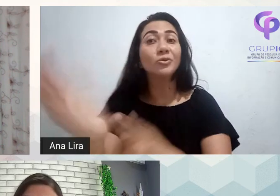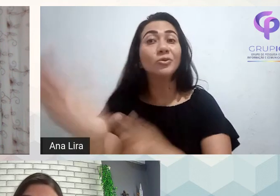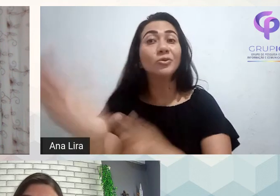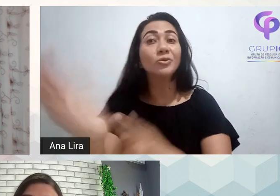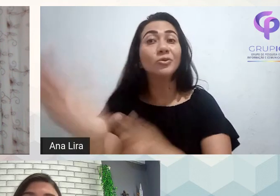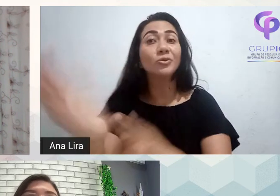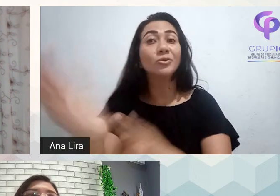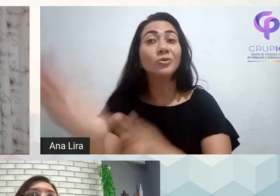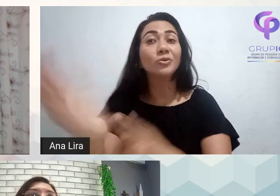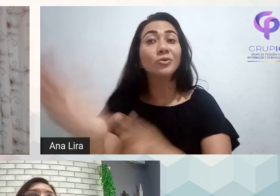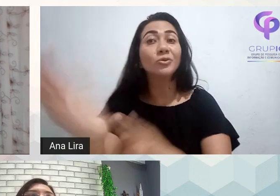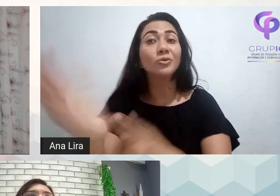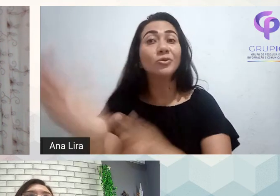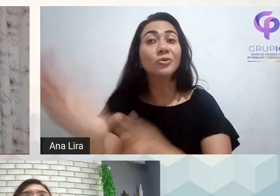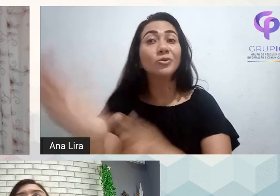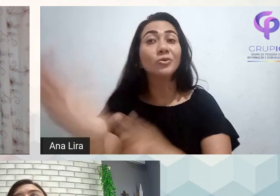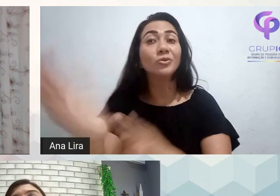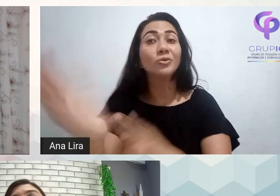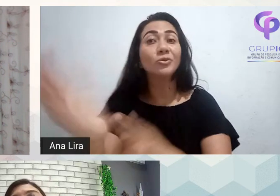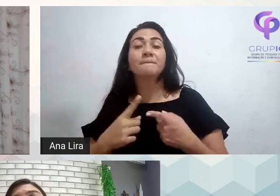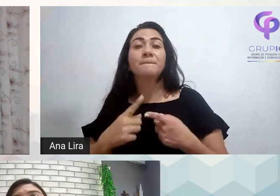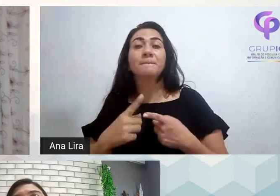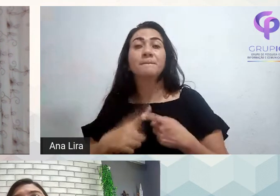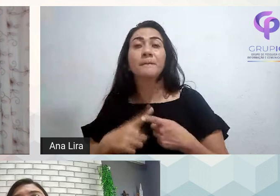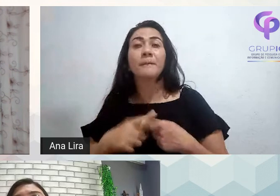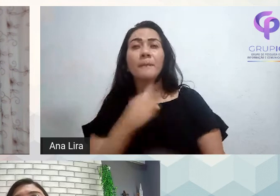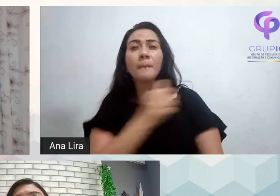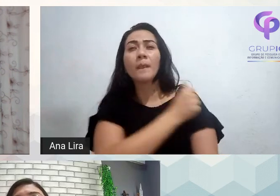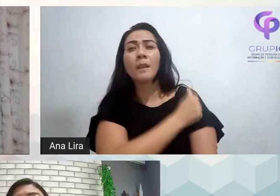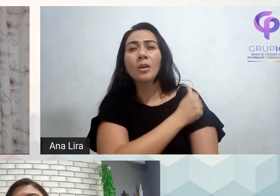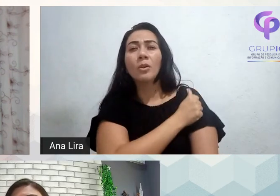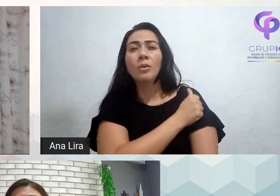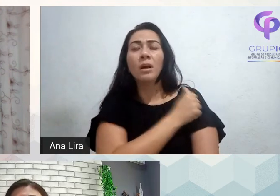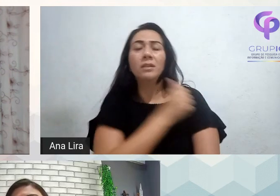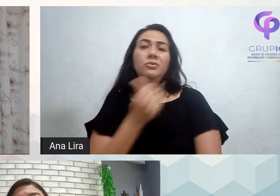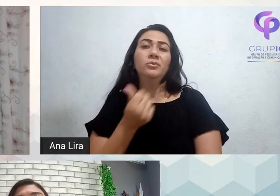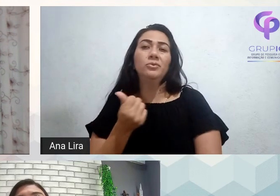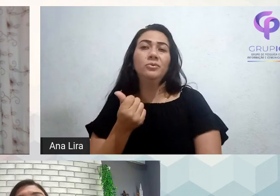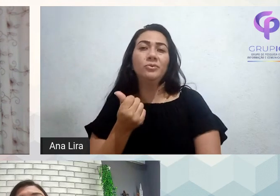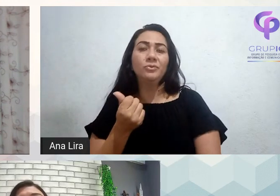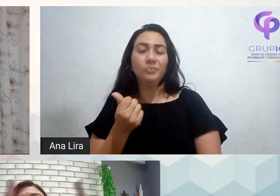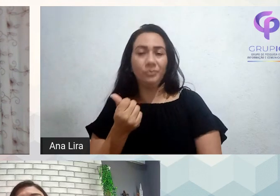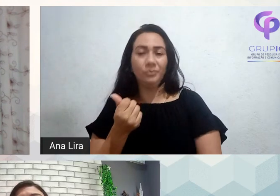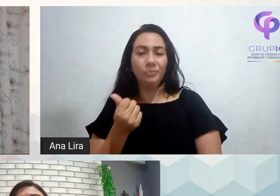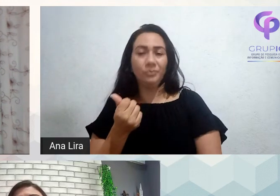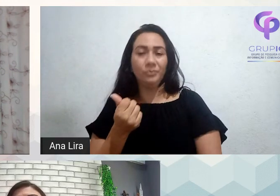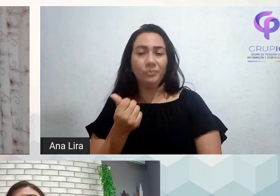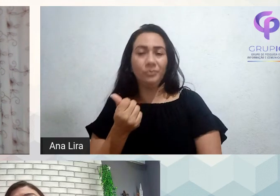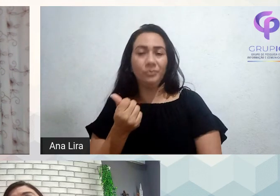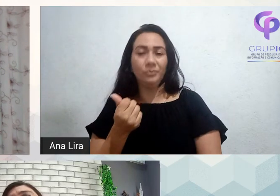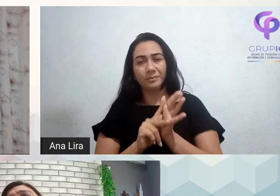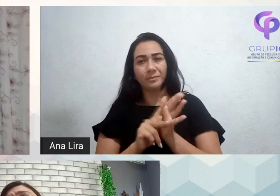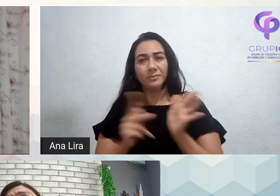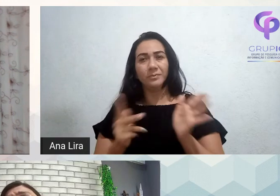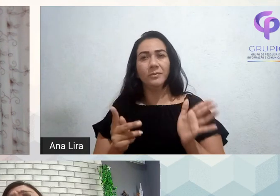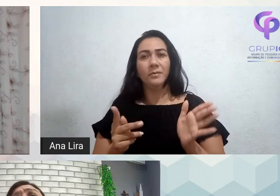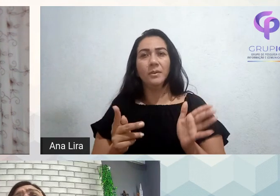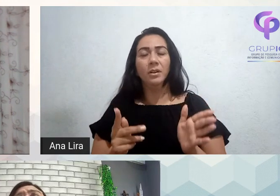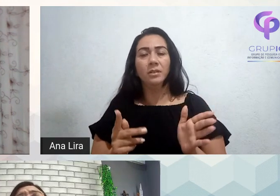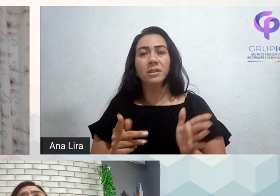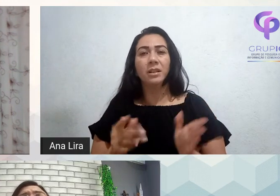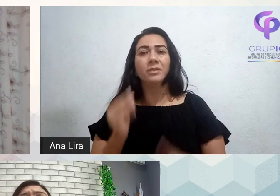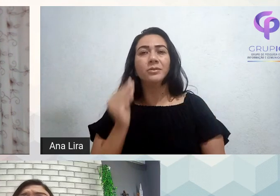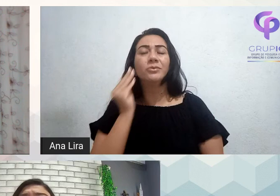e extensão, não é? Que a gente olha a ação de extensão nas universidades das Três Marias, é a que é a